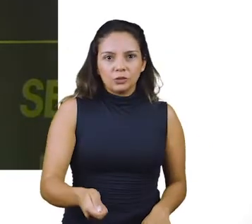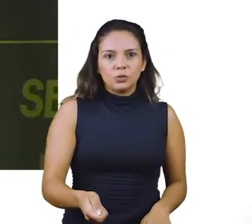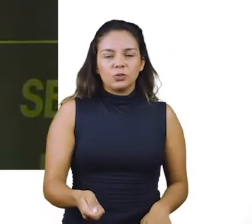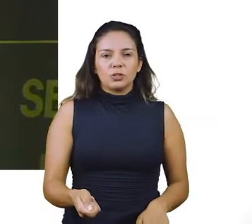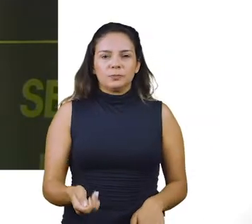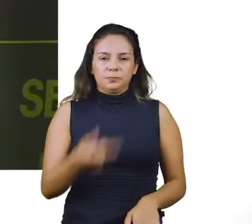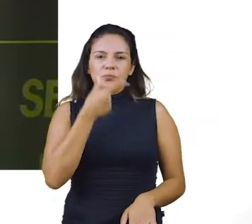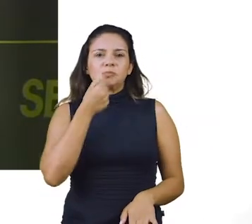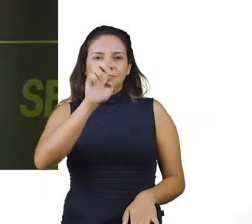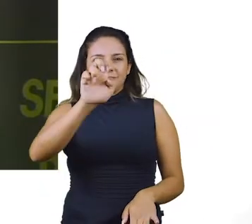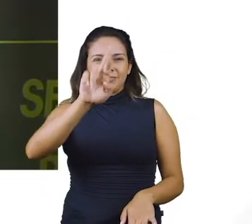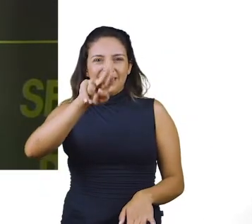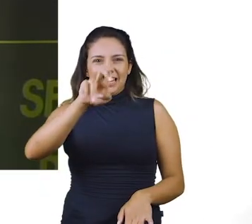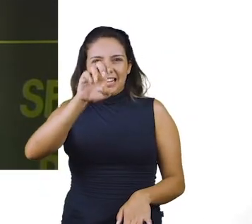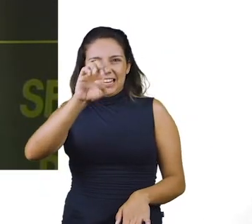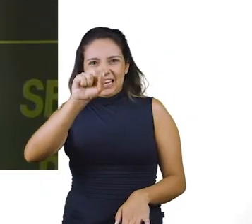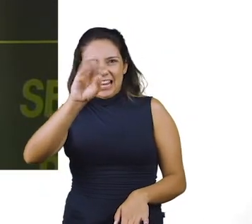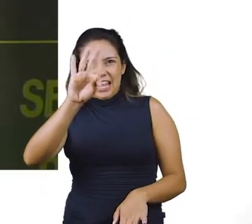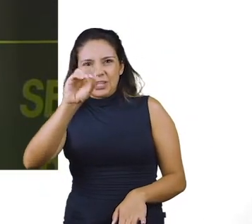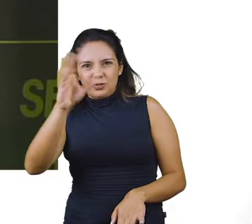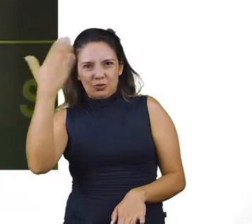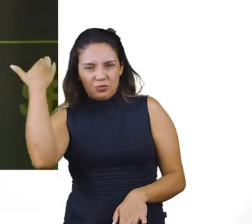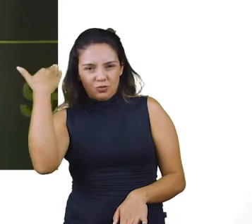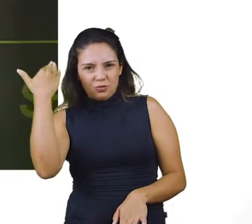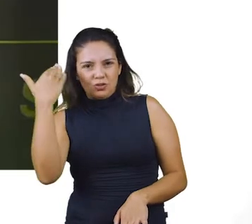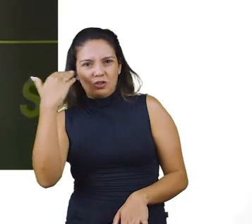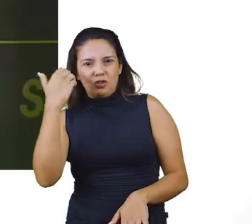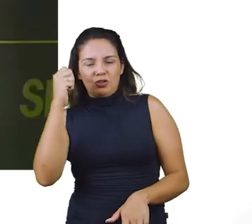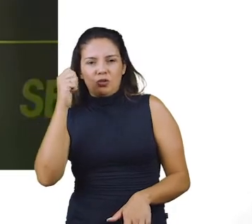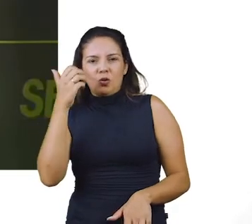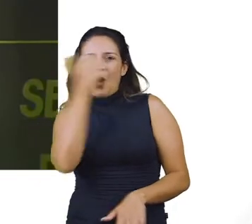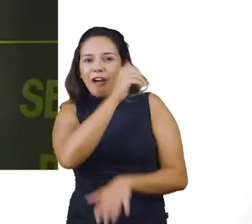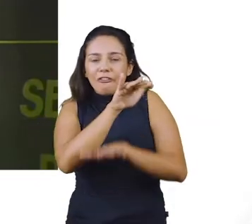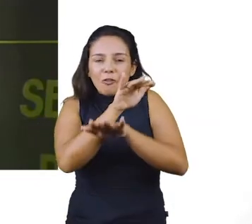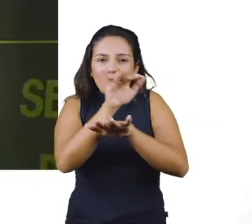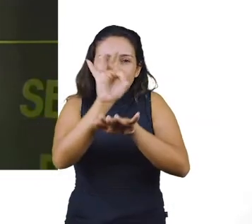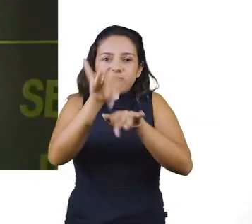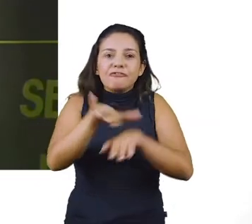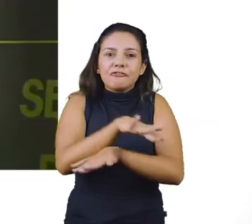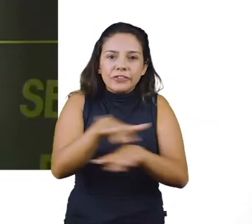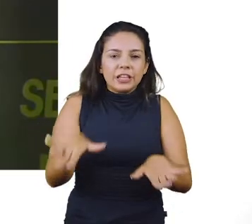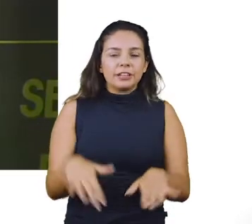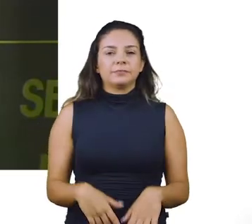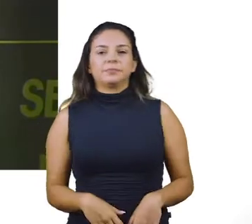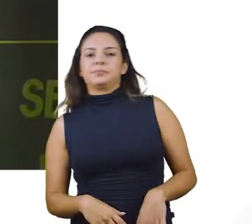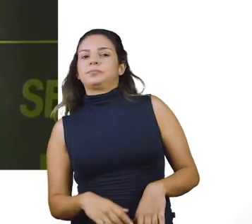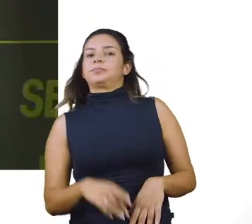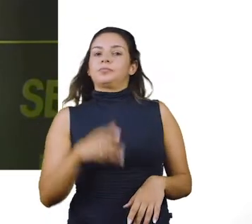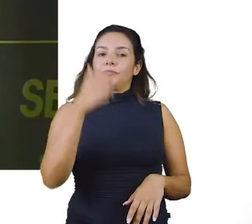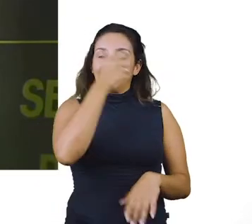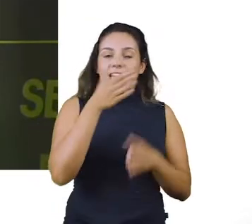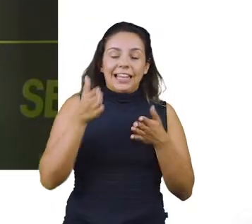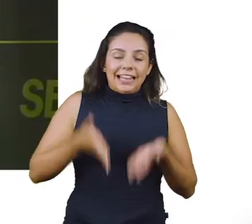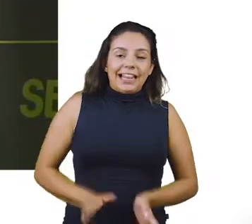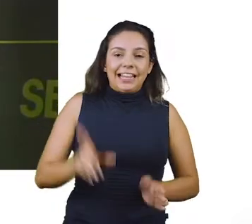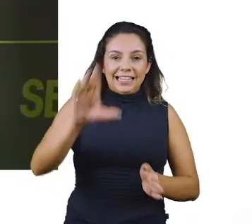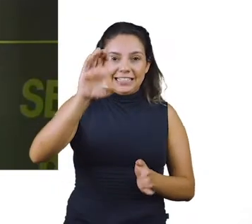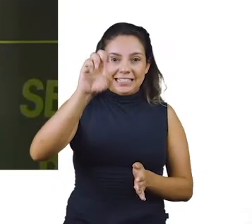Ernesto Geisel, o início do governo do general Figueiredo. Foi logo quase quando o César Campos nasceu, que ele falou